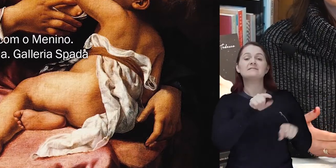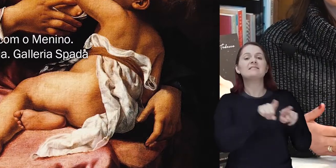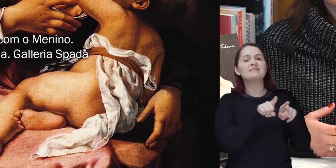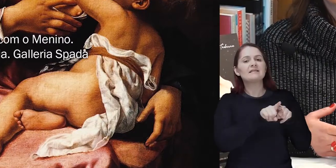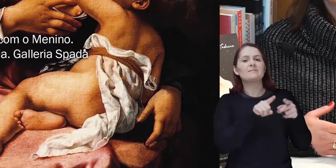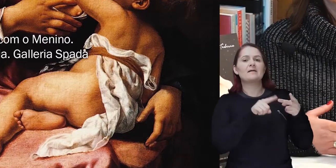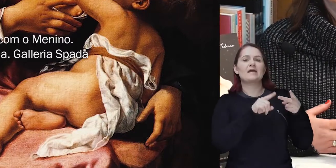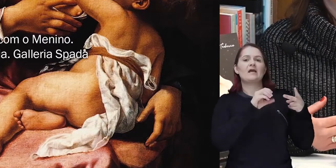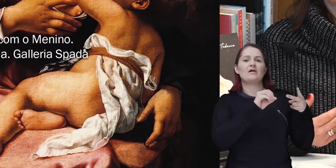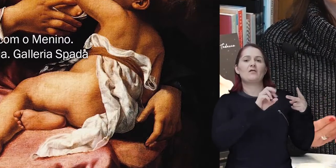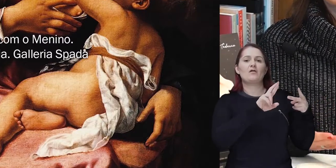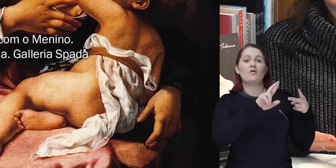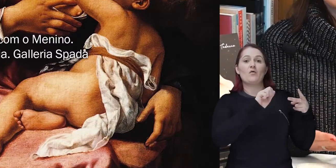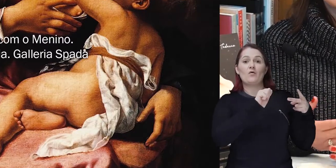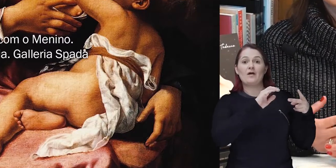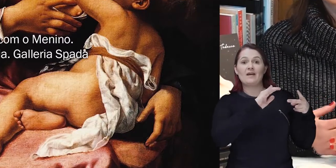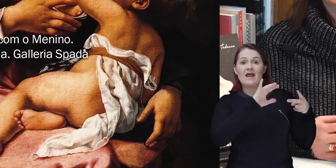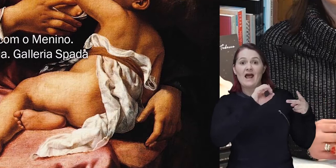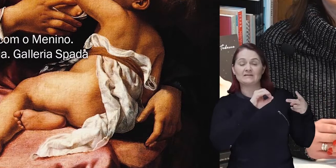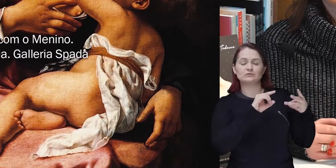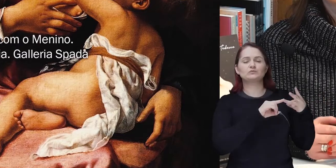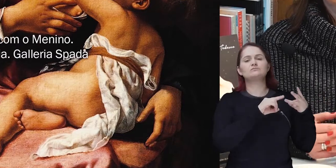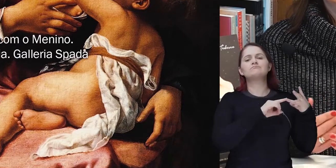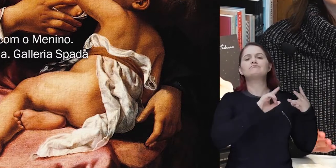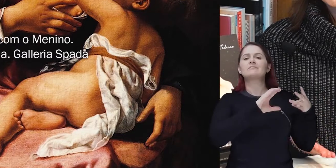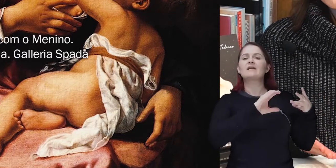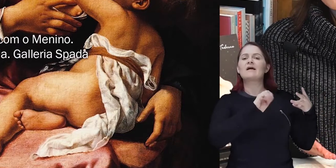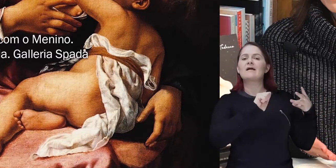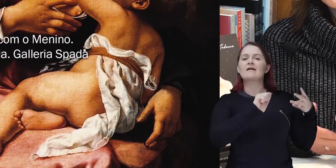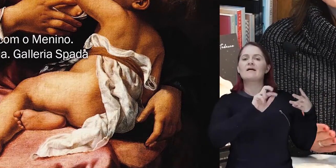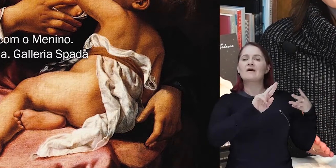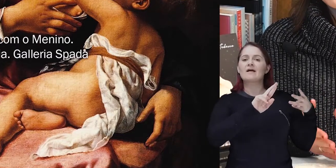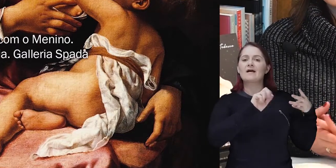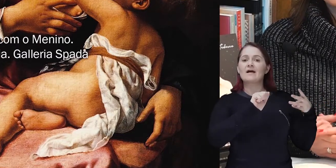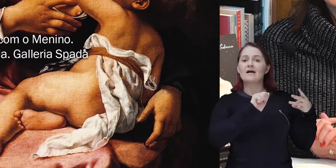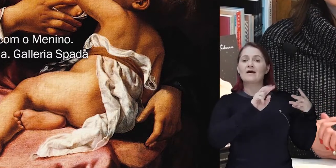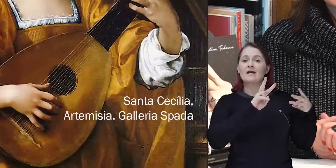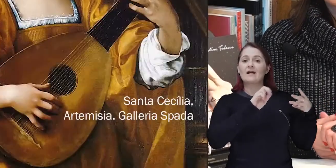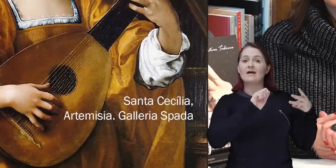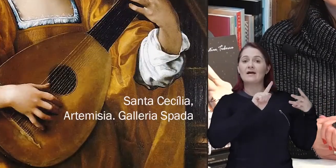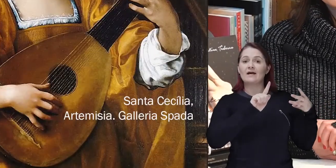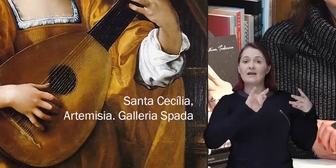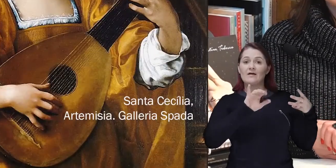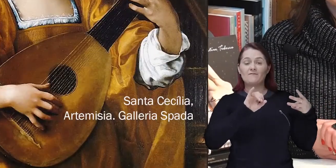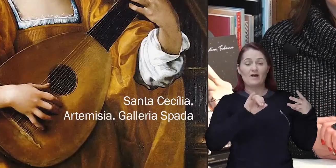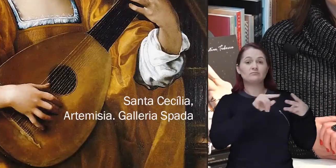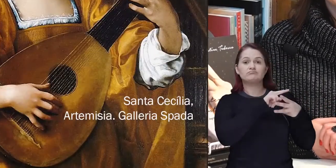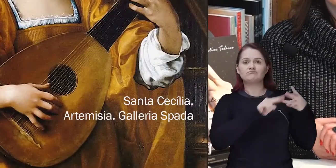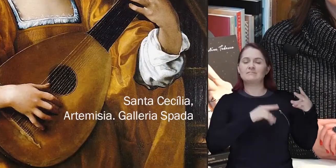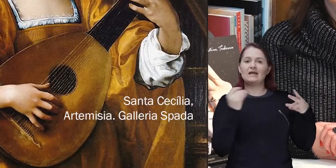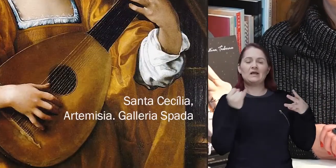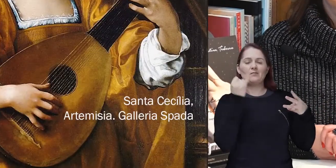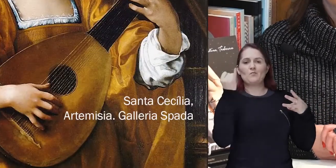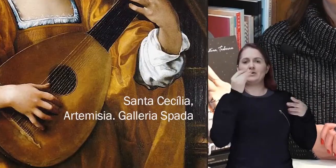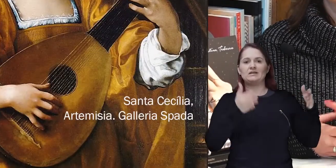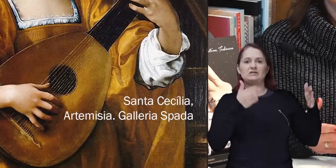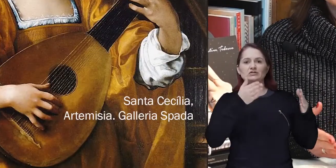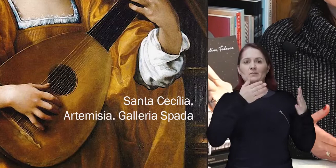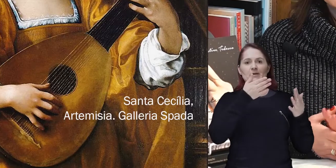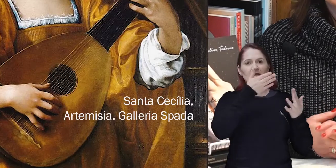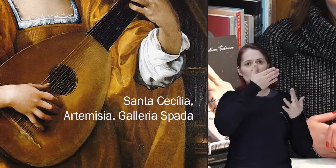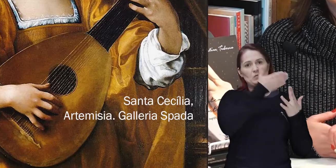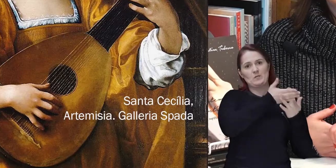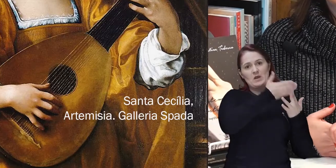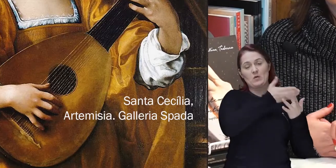da Artemisia, do Horácio Gentileschi, do próprio Caravaggio, que também é um importante representante do período barroco. Então foi